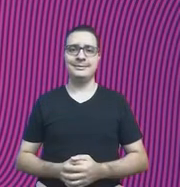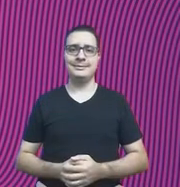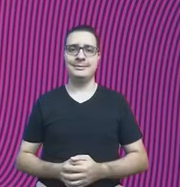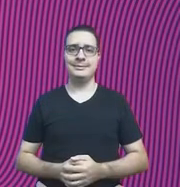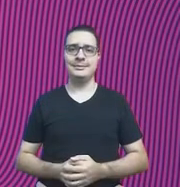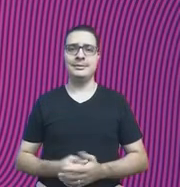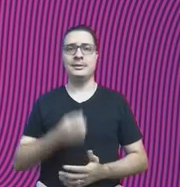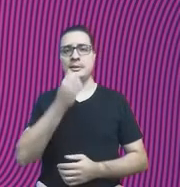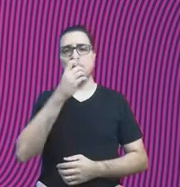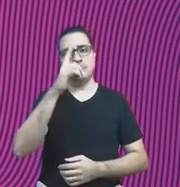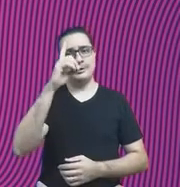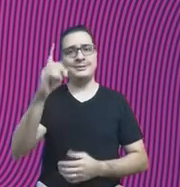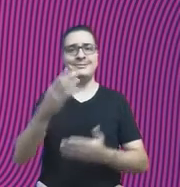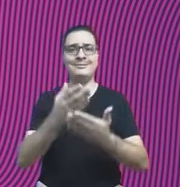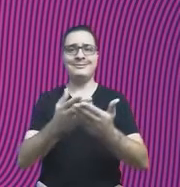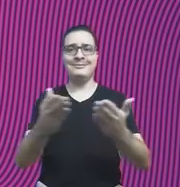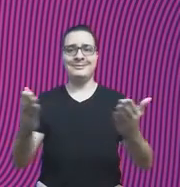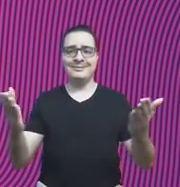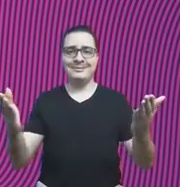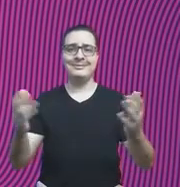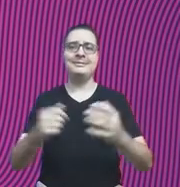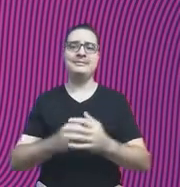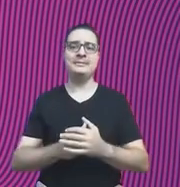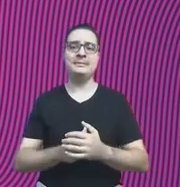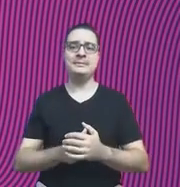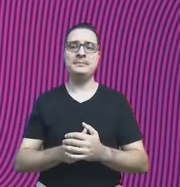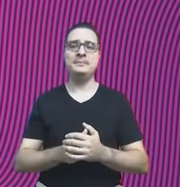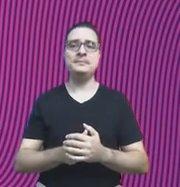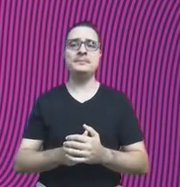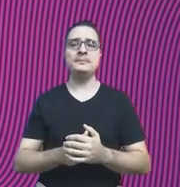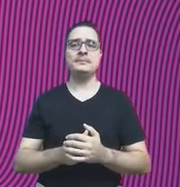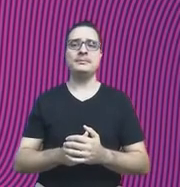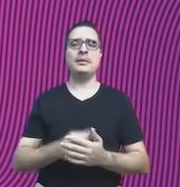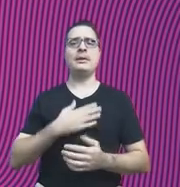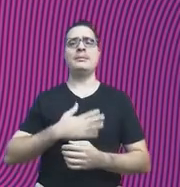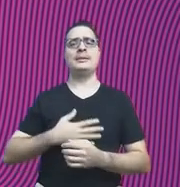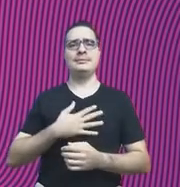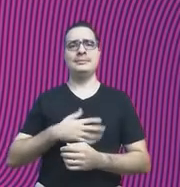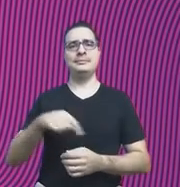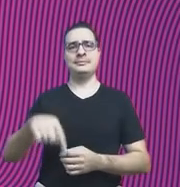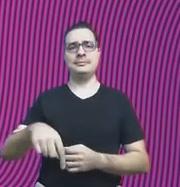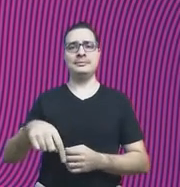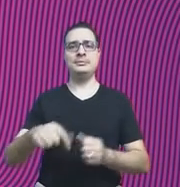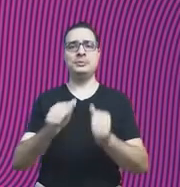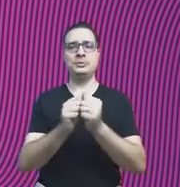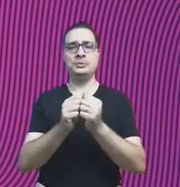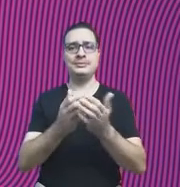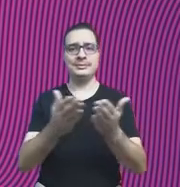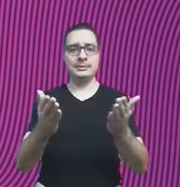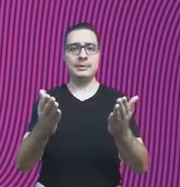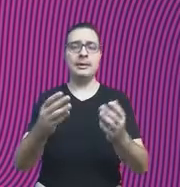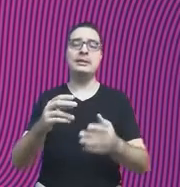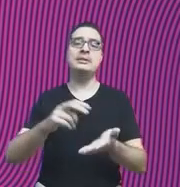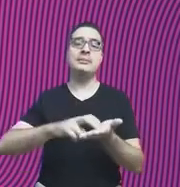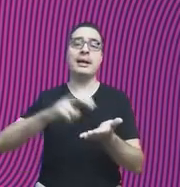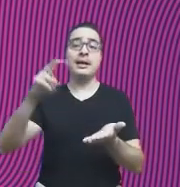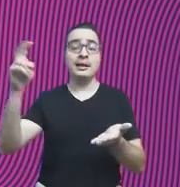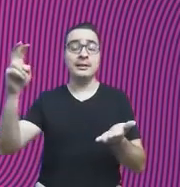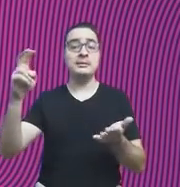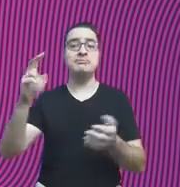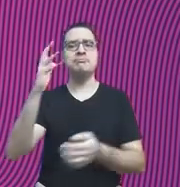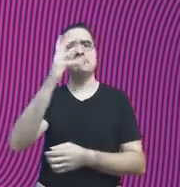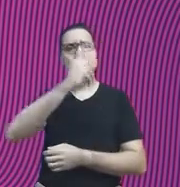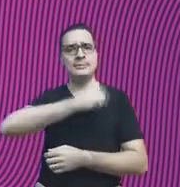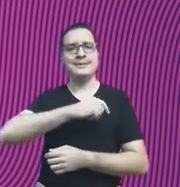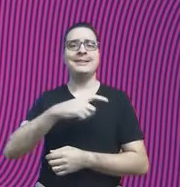Bom dia, senhores, senhoras, todos. É um prazer estar aqui com vocês numa manhã linda de primavera.